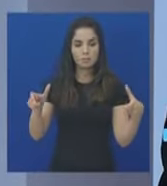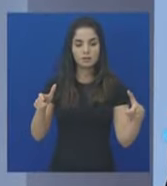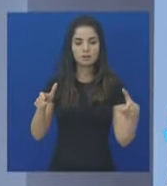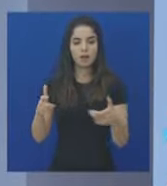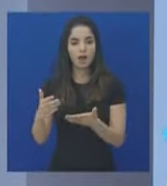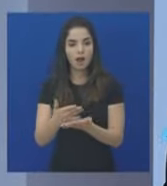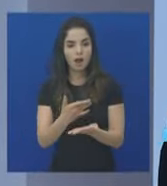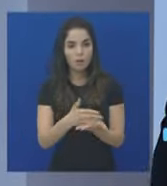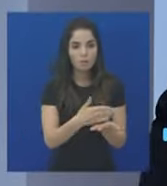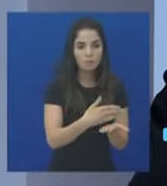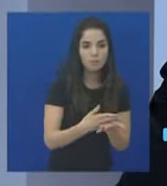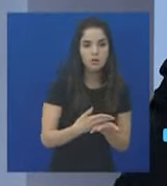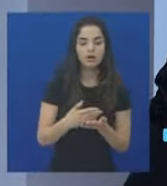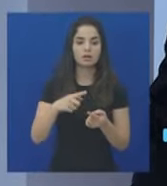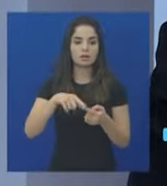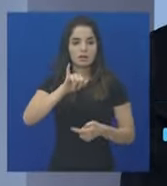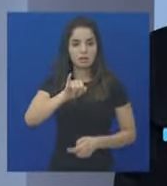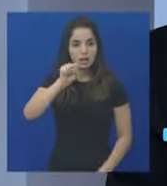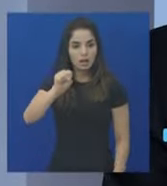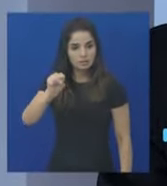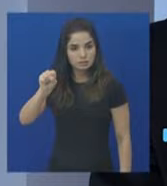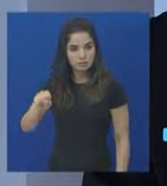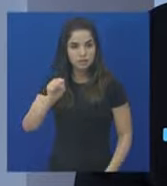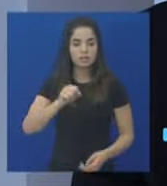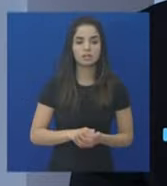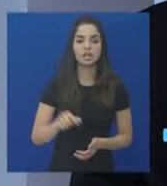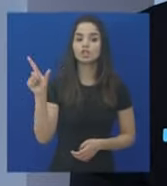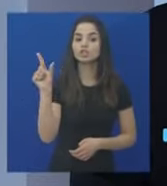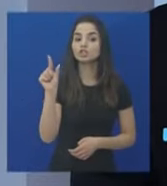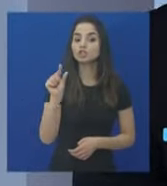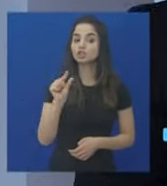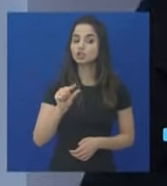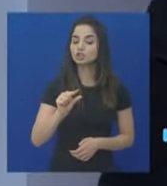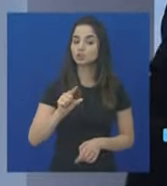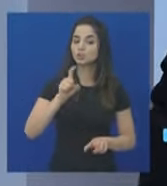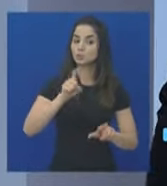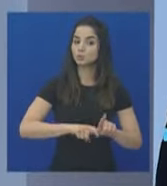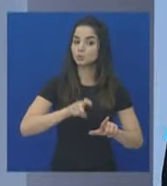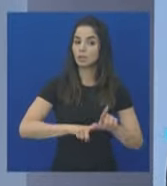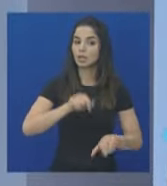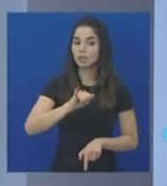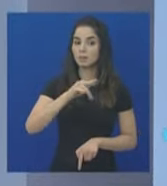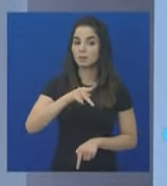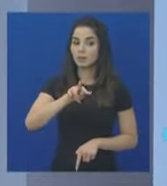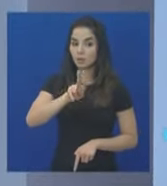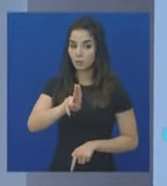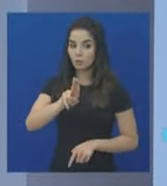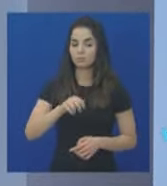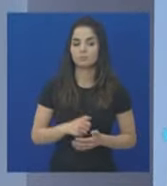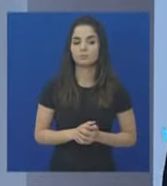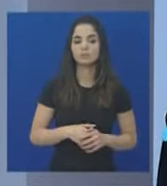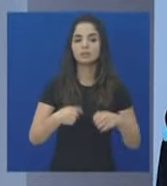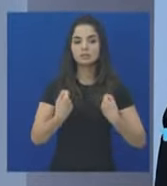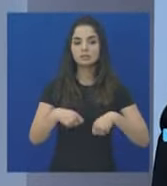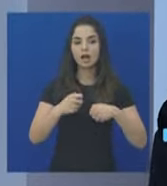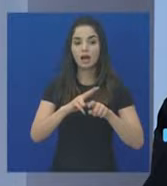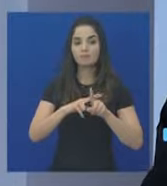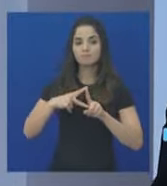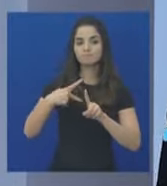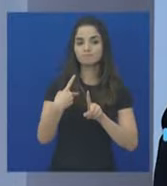de ISS, diminuir a inadimplência do IPTU. Precisamos incrementar a